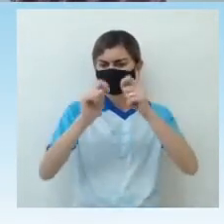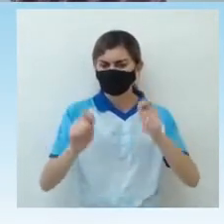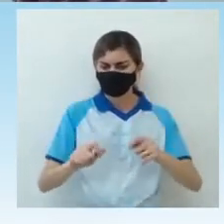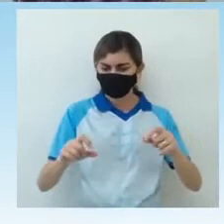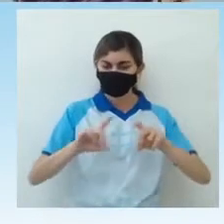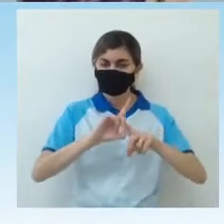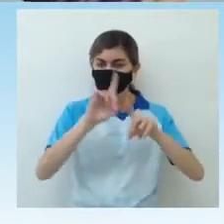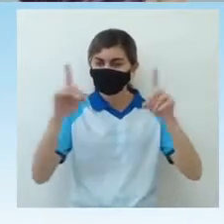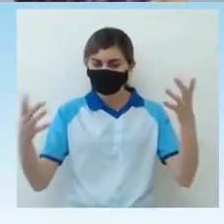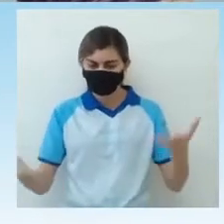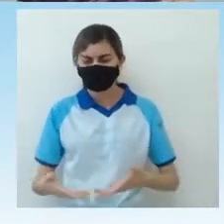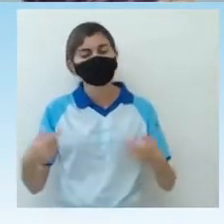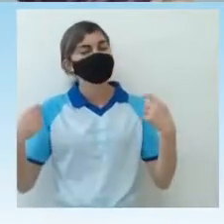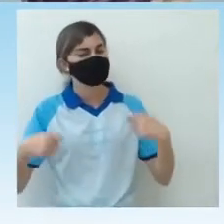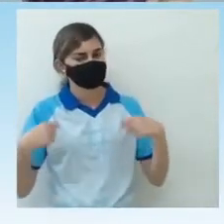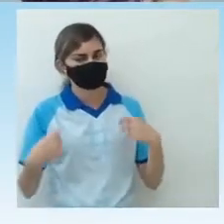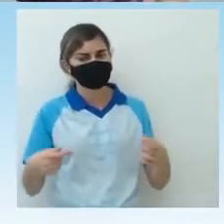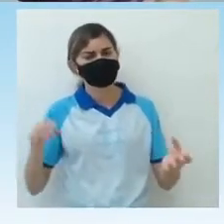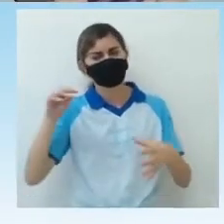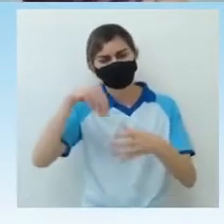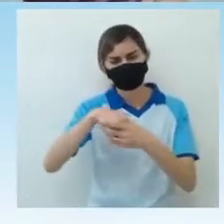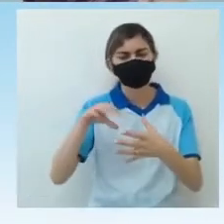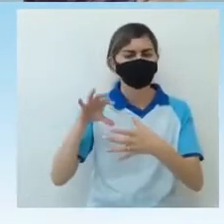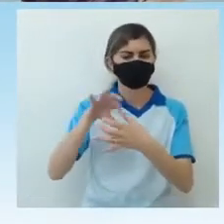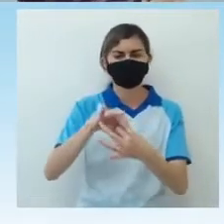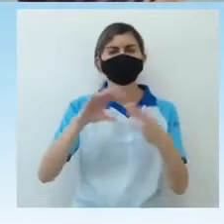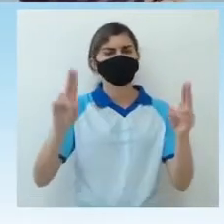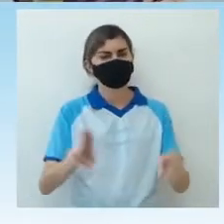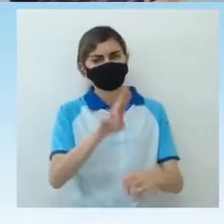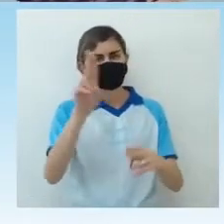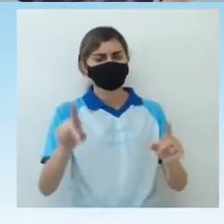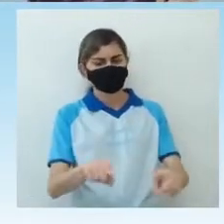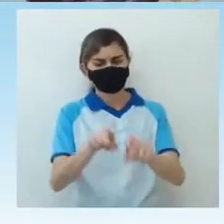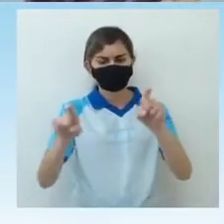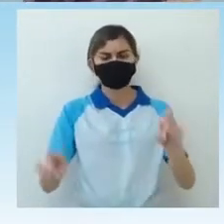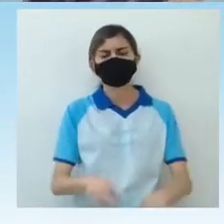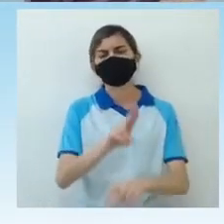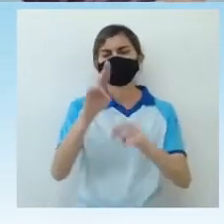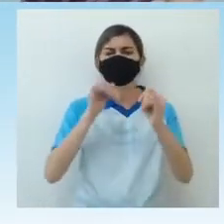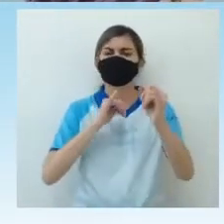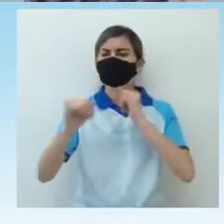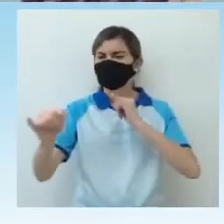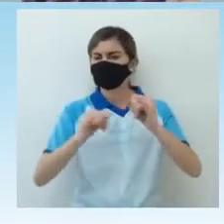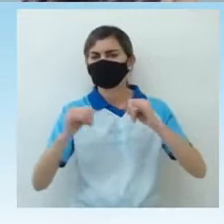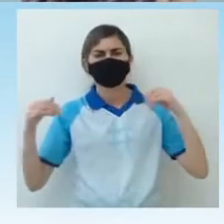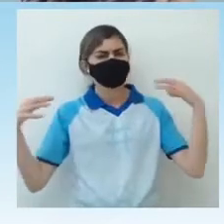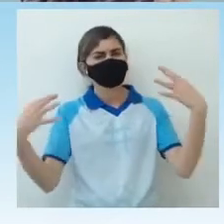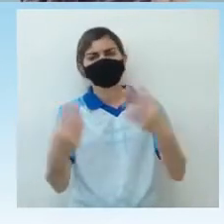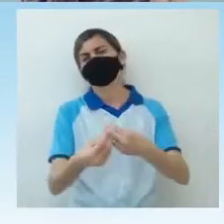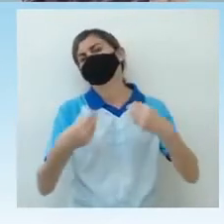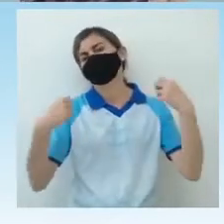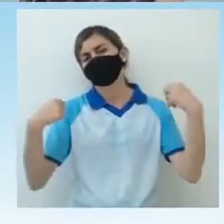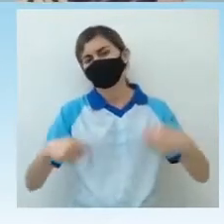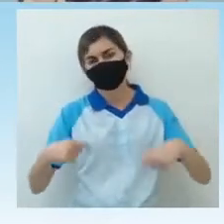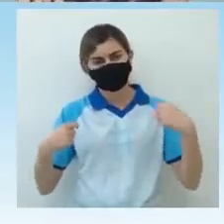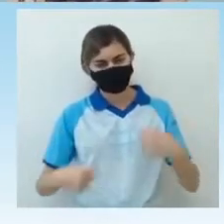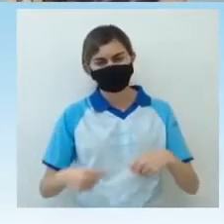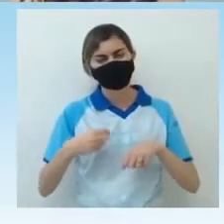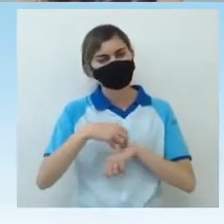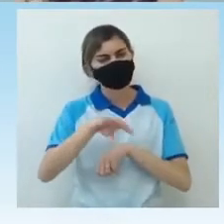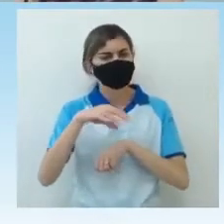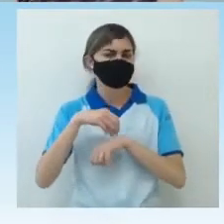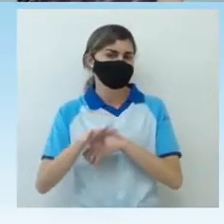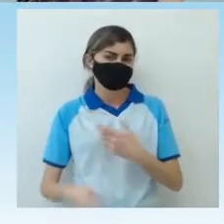dias atuais precisa estar dentro desse contexto, utilizar o computador, utilizar a internet, todos os recursos que estão à